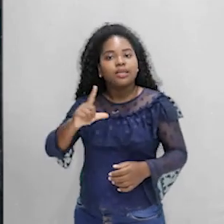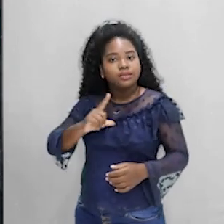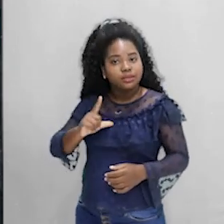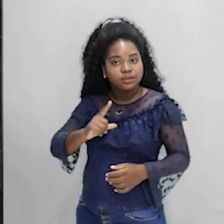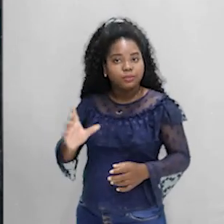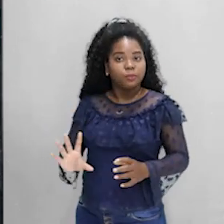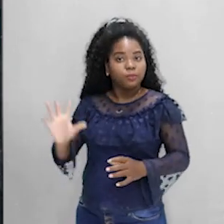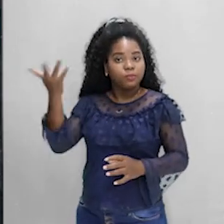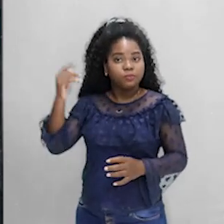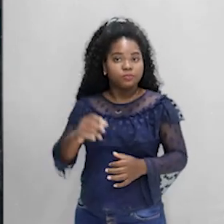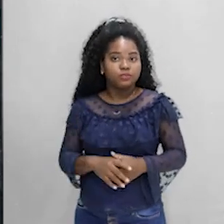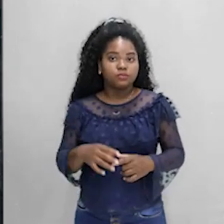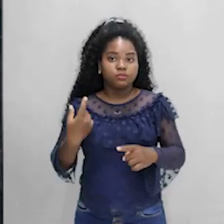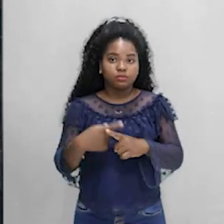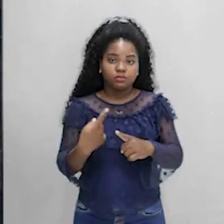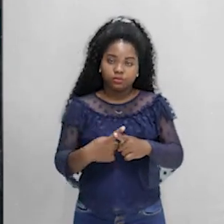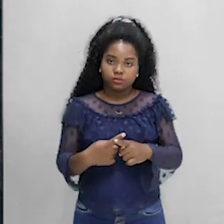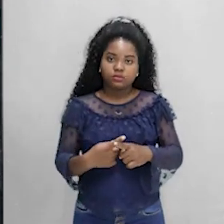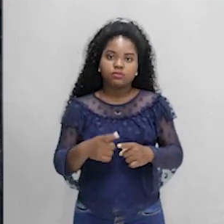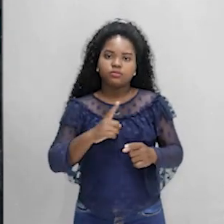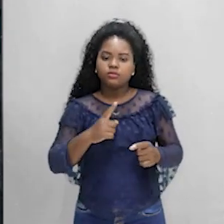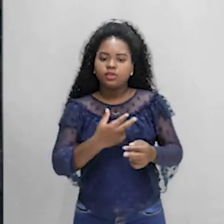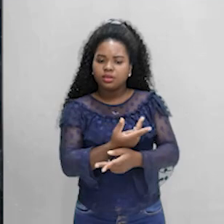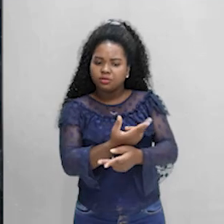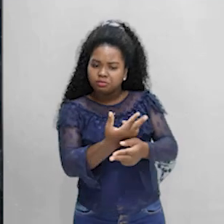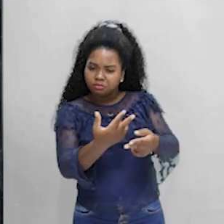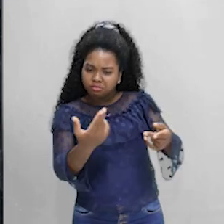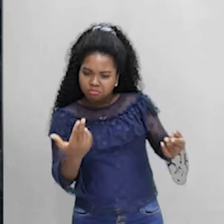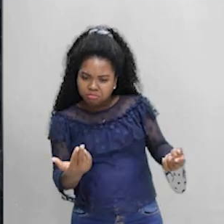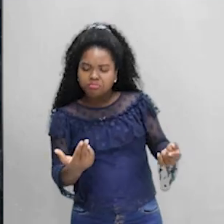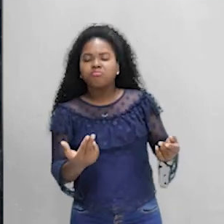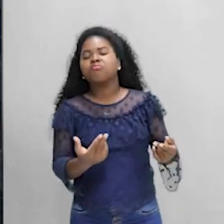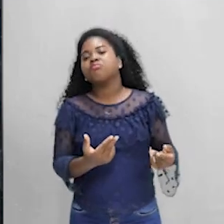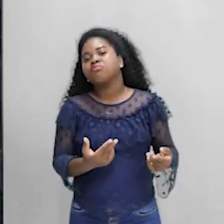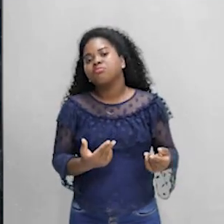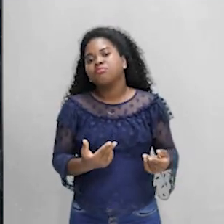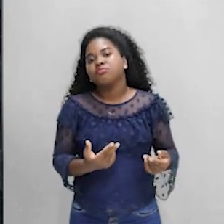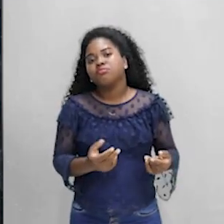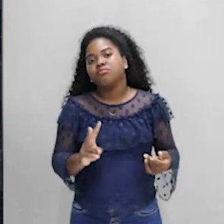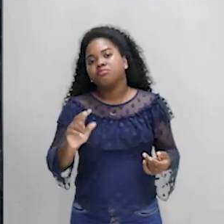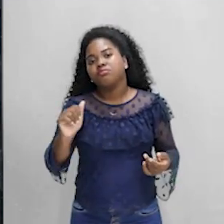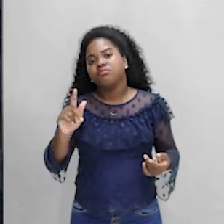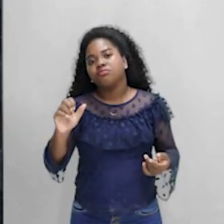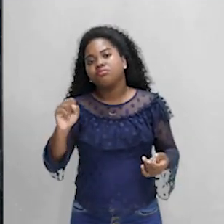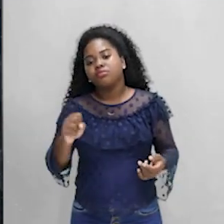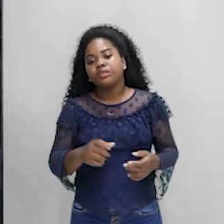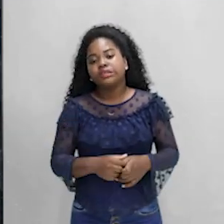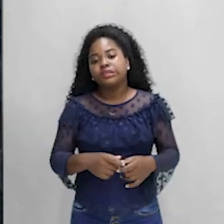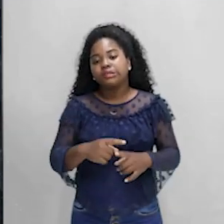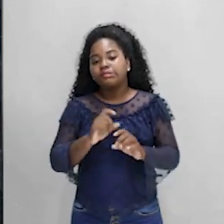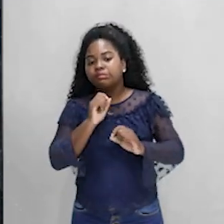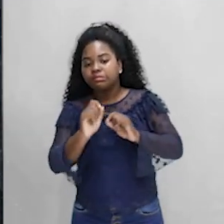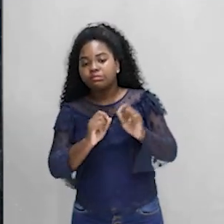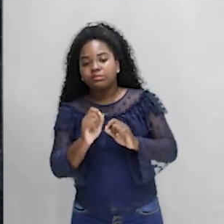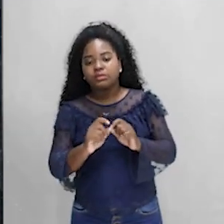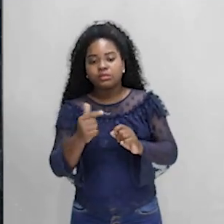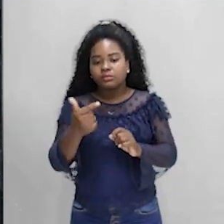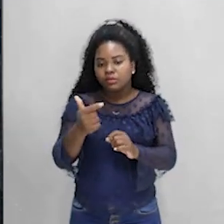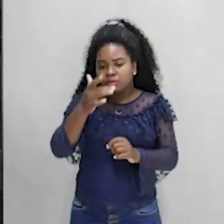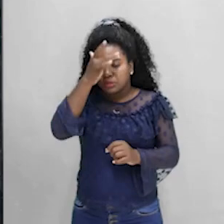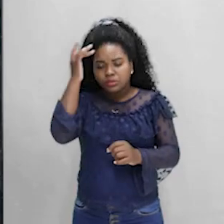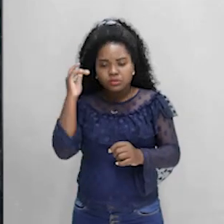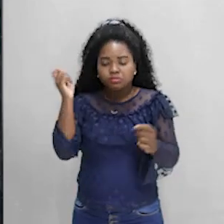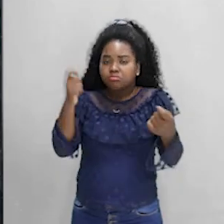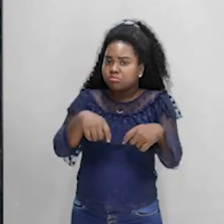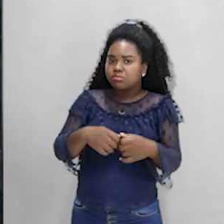vai acontecer. Por quê? Porque vai ter tanta vaga que não vai ter quem as preencha. Então, a gente tem uma charge de